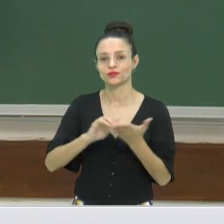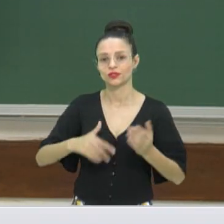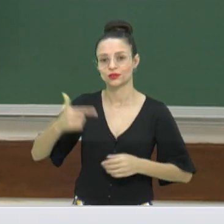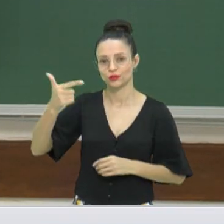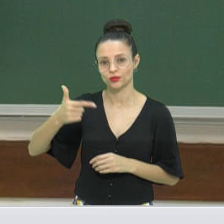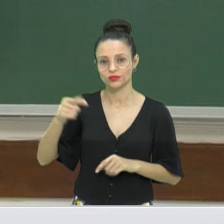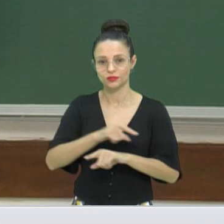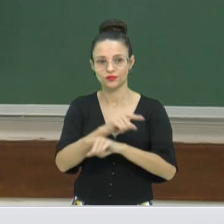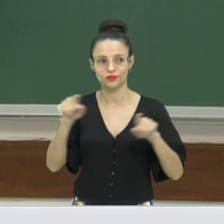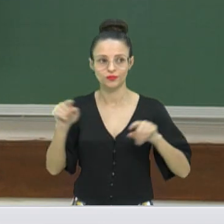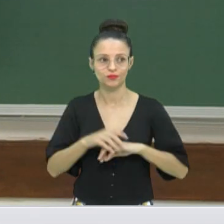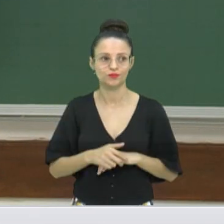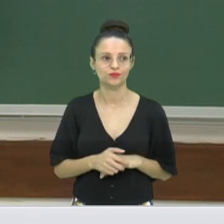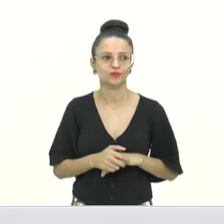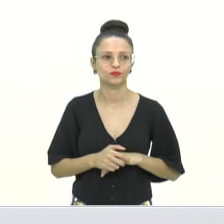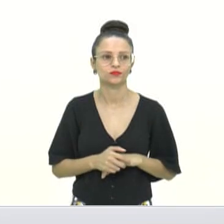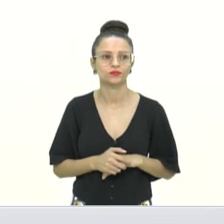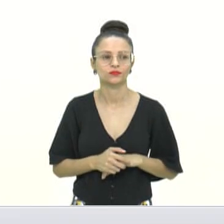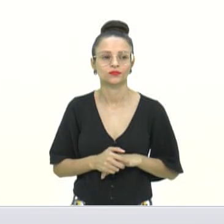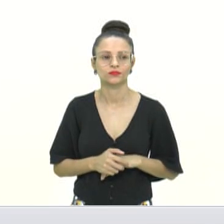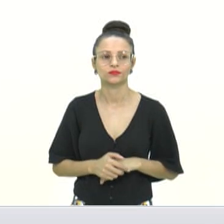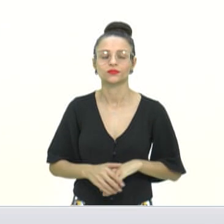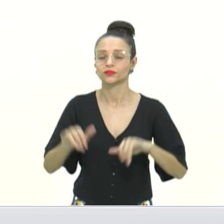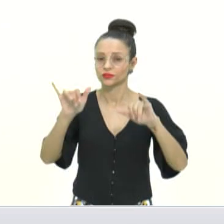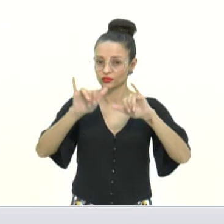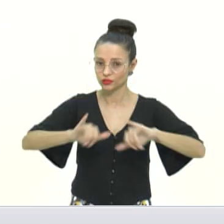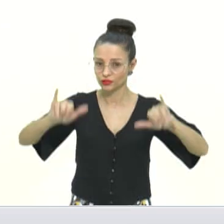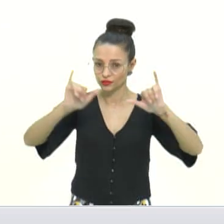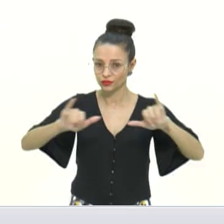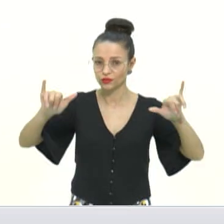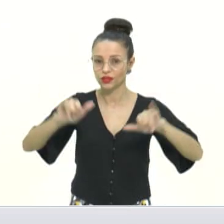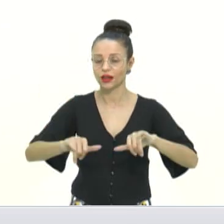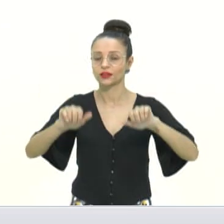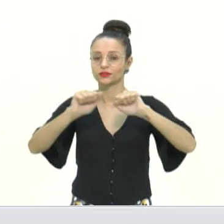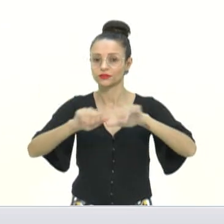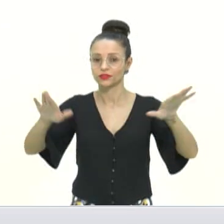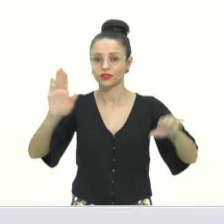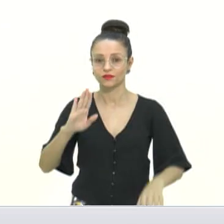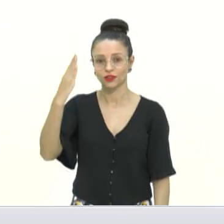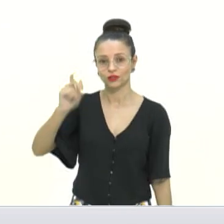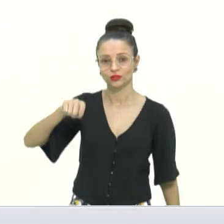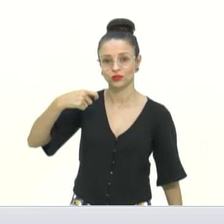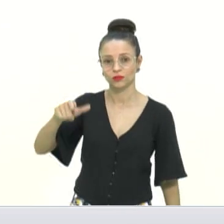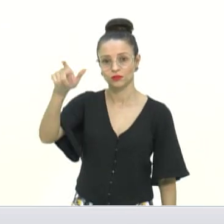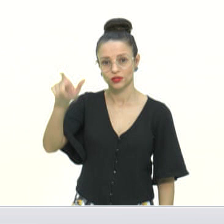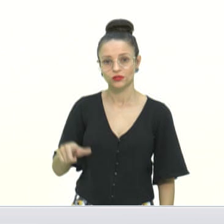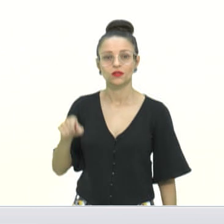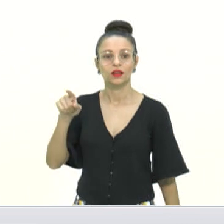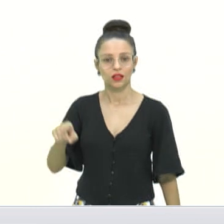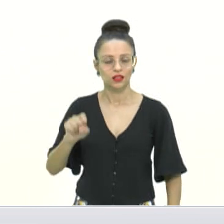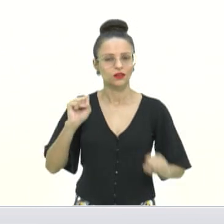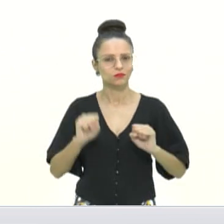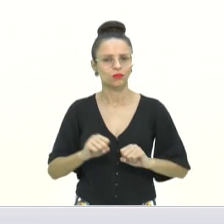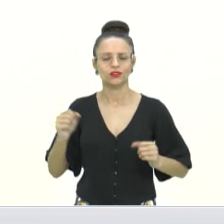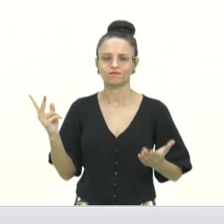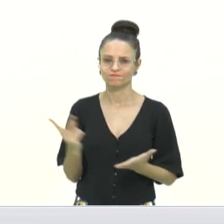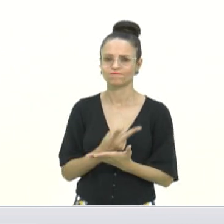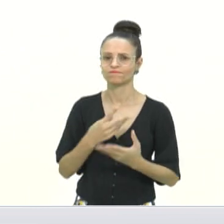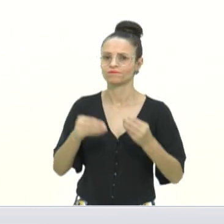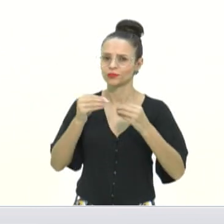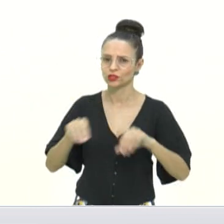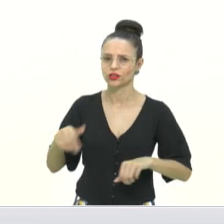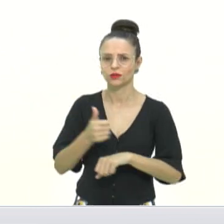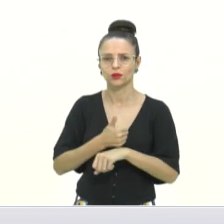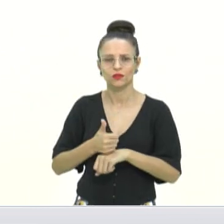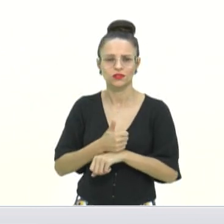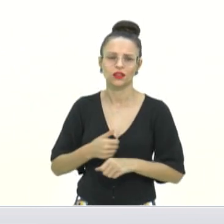Atividade 2 para você, tá? Ao serem divulgadas notícias falsas sobre uma pessoa, ela pode sofrer retaliações profissionais, pois pode